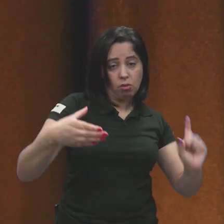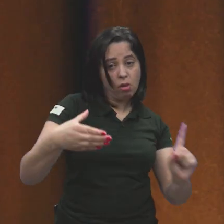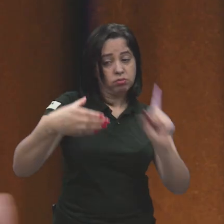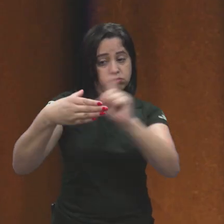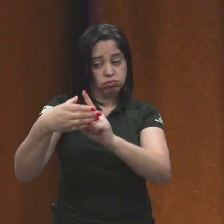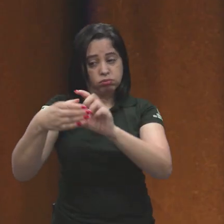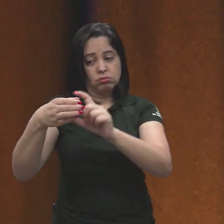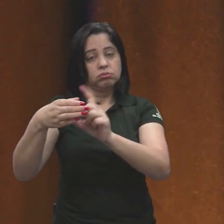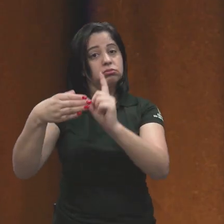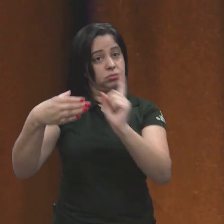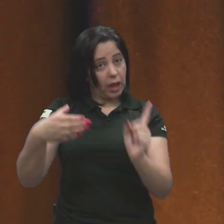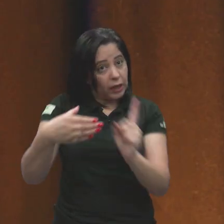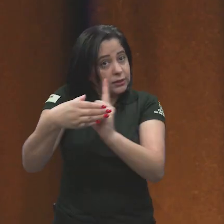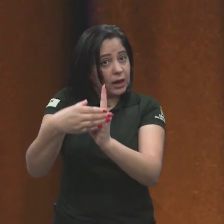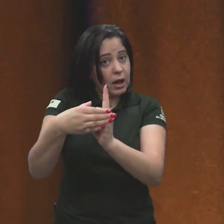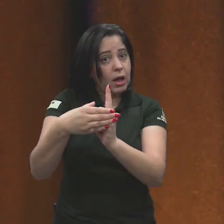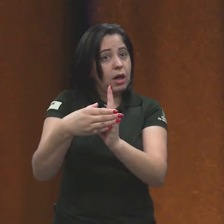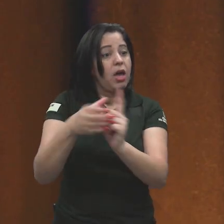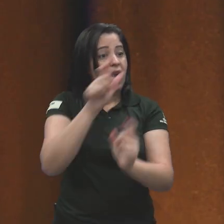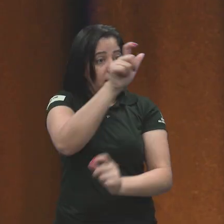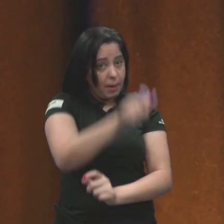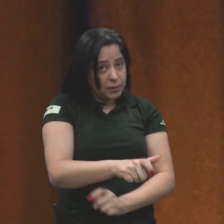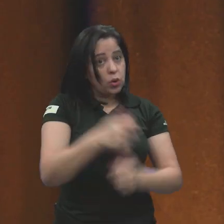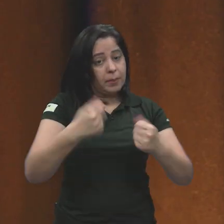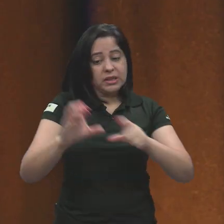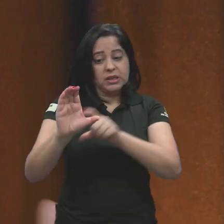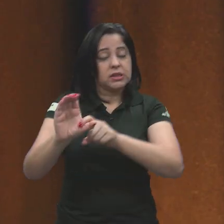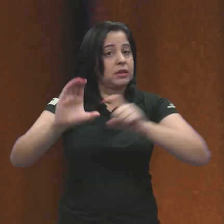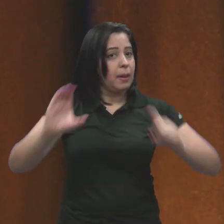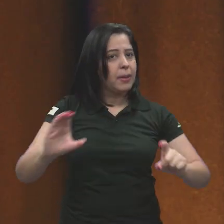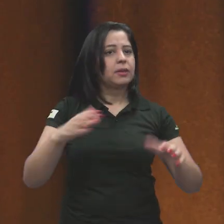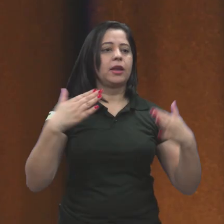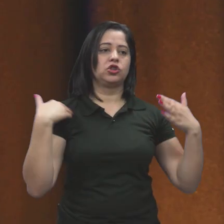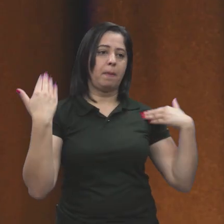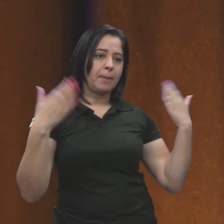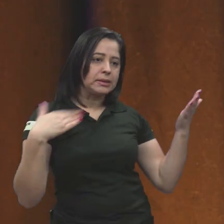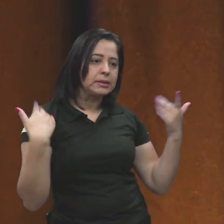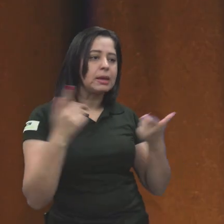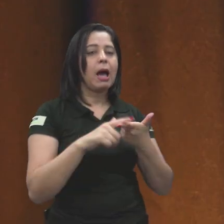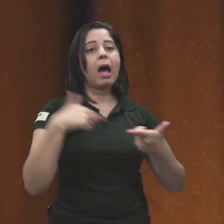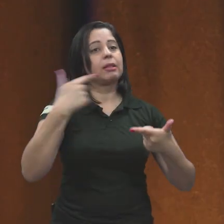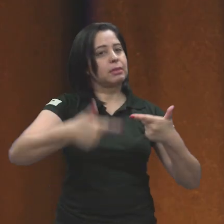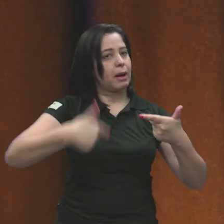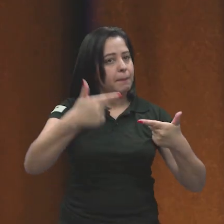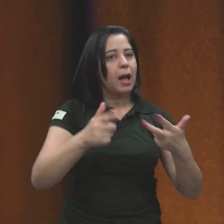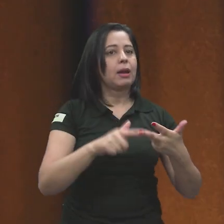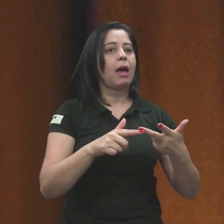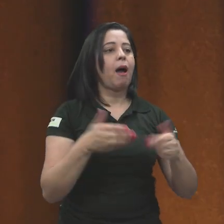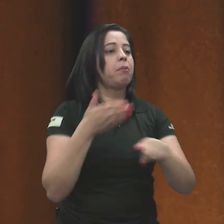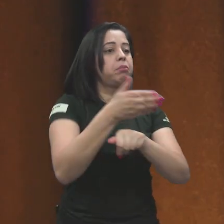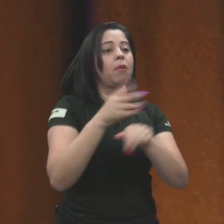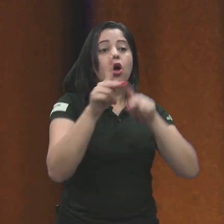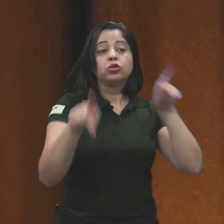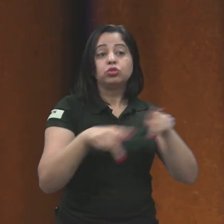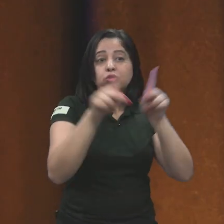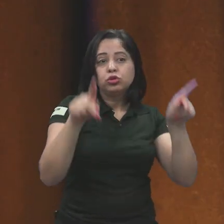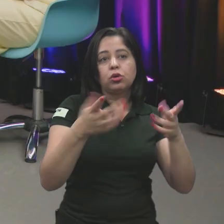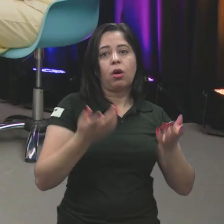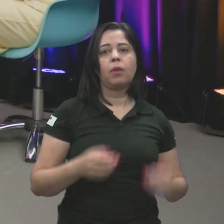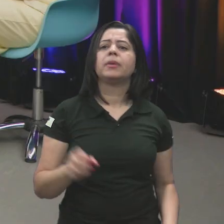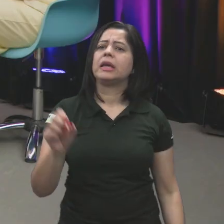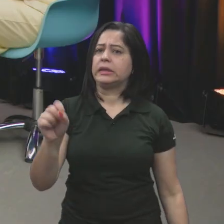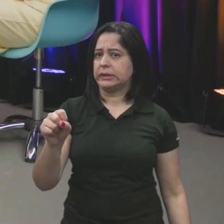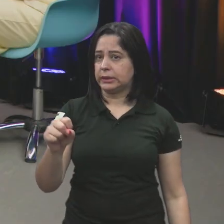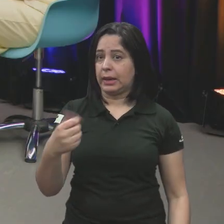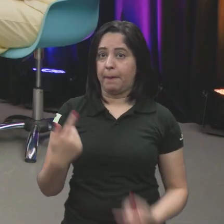de sobreviver e ser autônoma, né? De trabalhar, de estudar, de passear no shopping, de ter a sua rede de amigos. E impacta a família